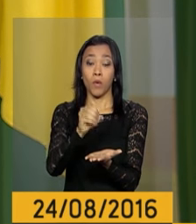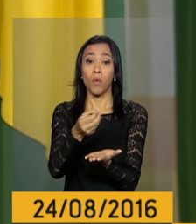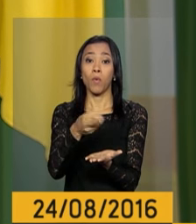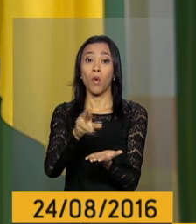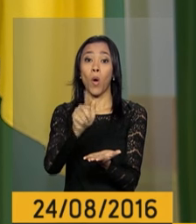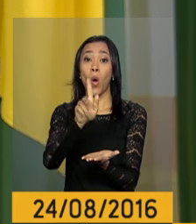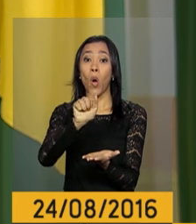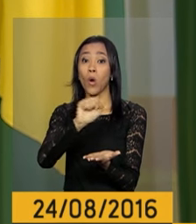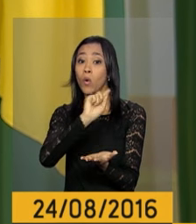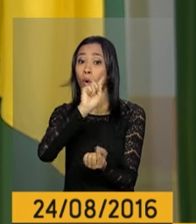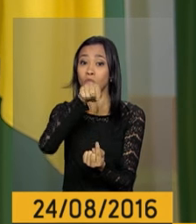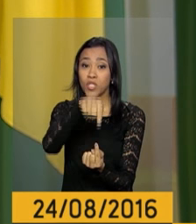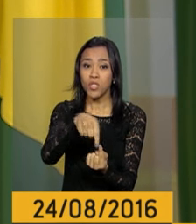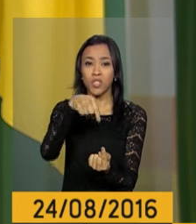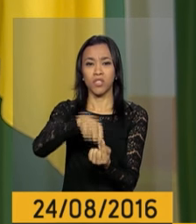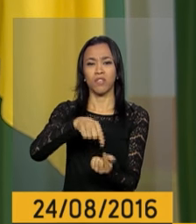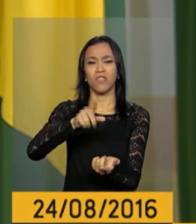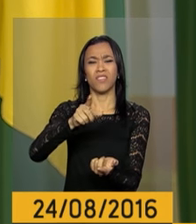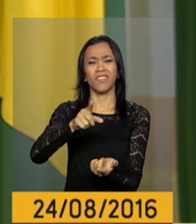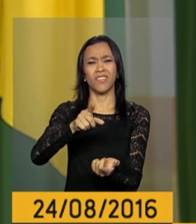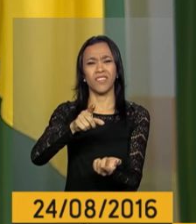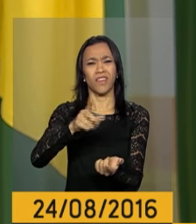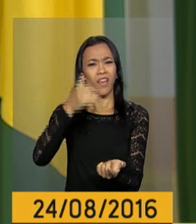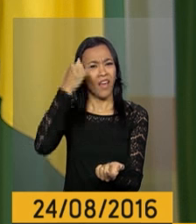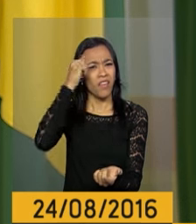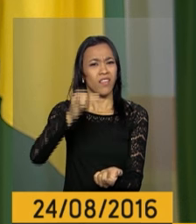em desburocratizar o país.